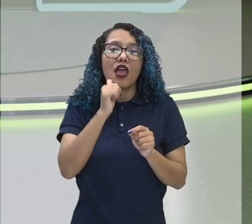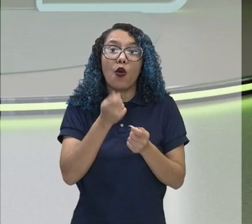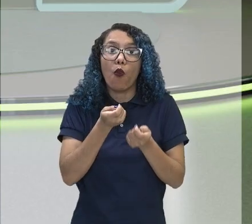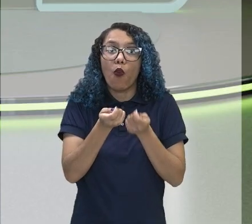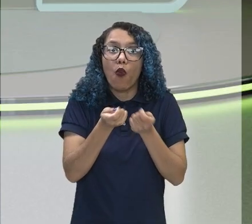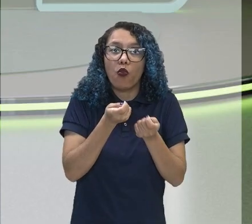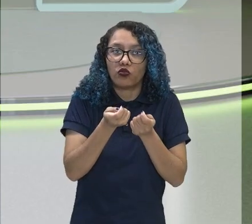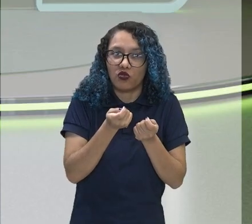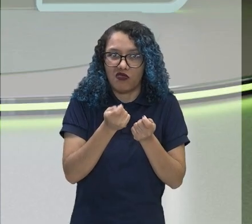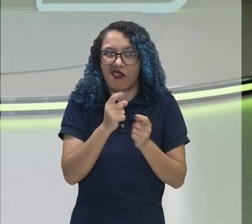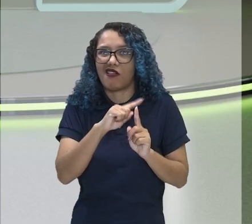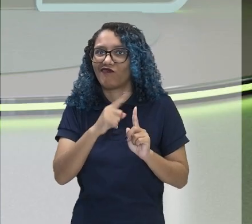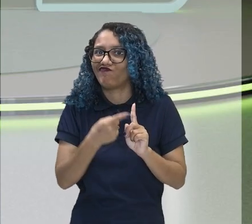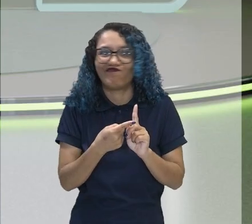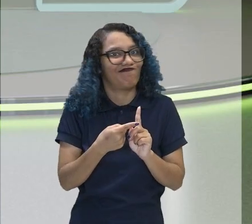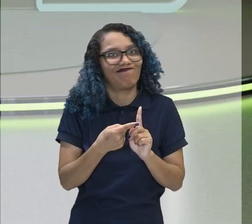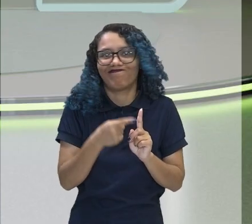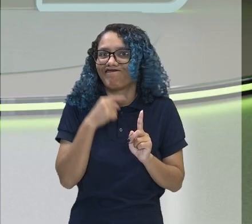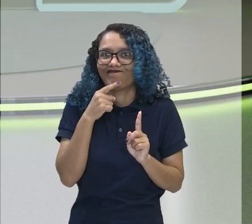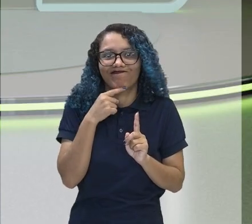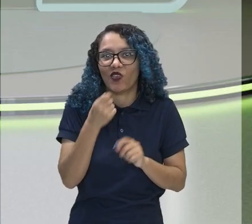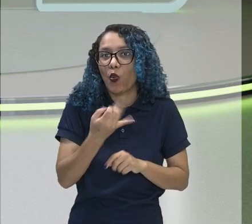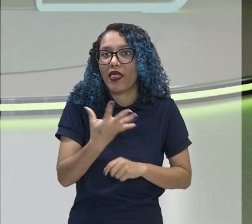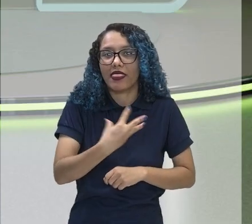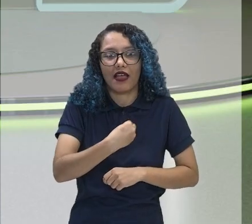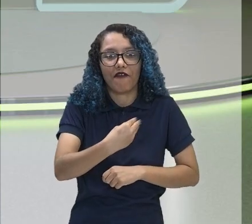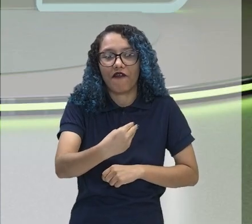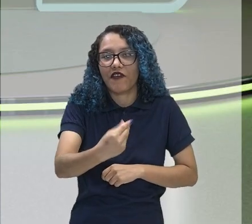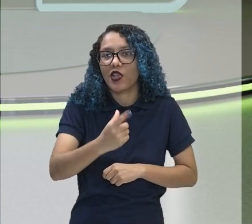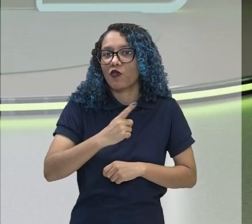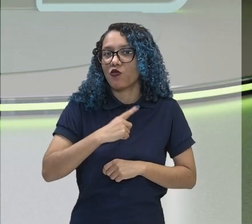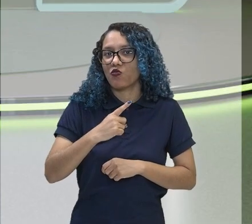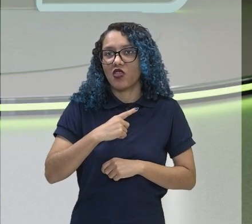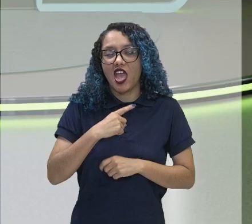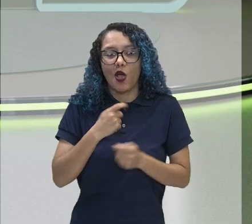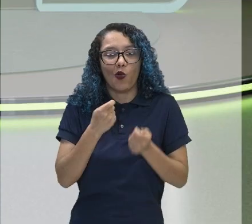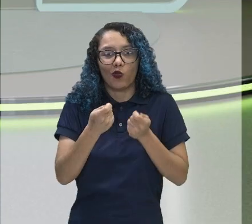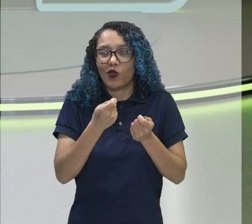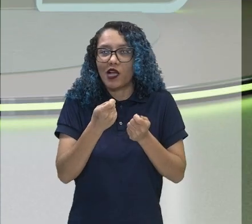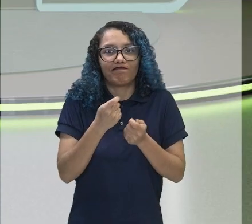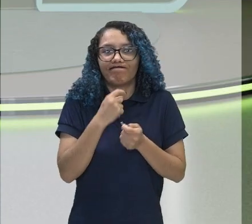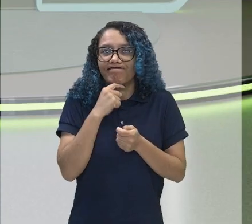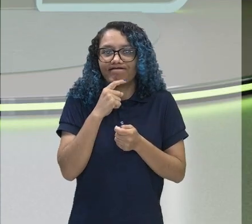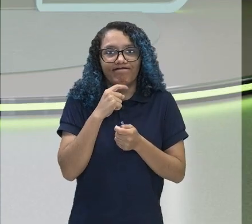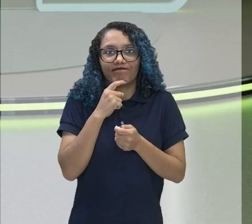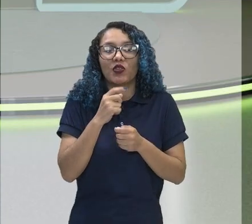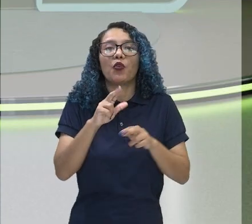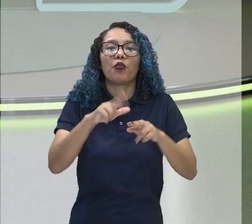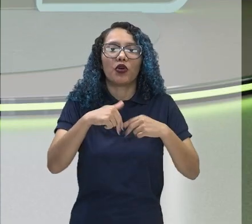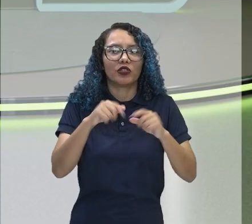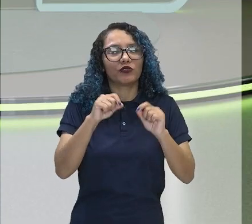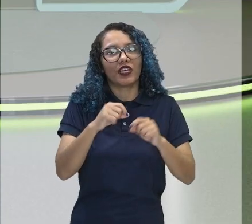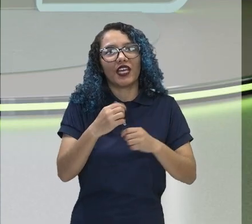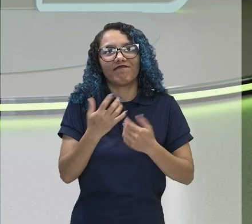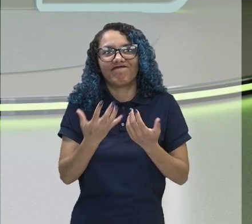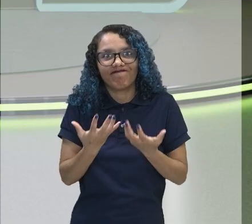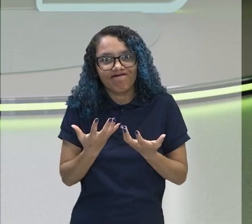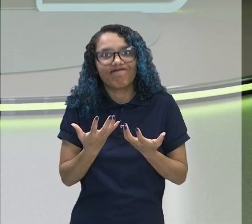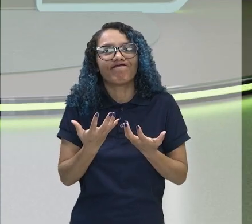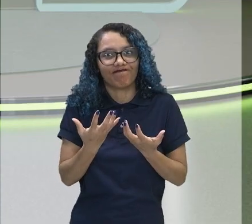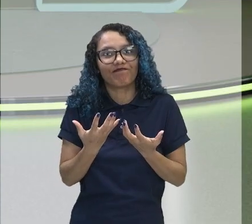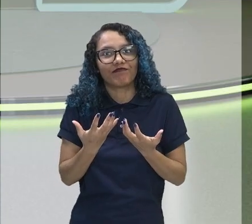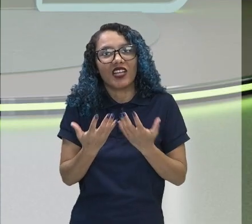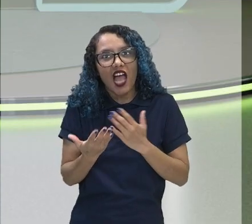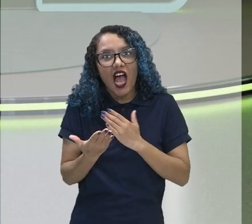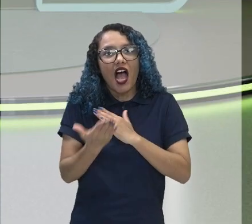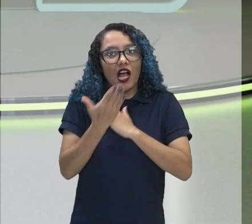essas gestações, o número de filhos que elas iriam ter. Então ela, tocada por isso, resolveu então procurar